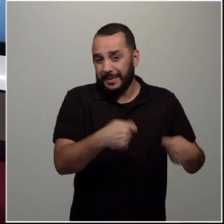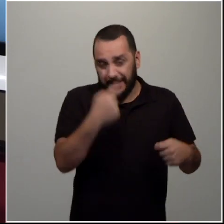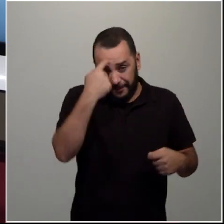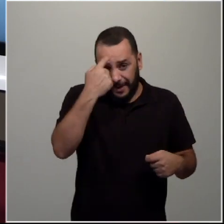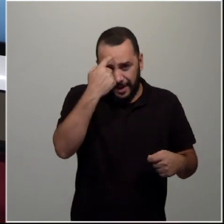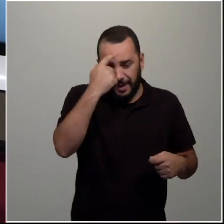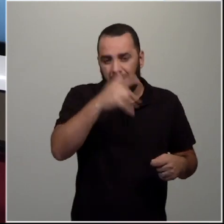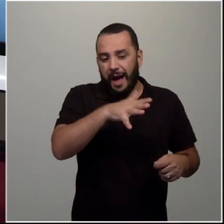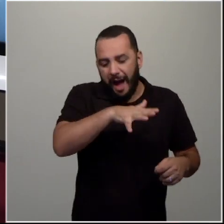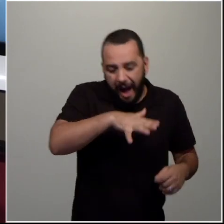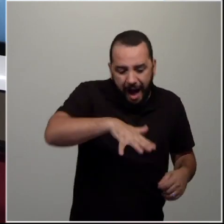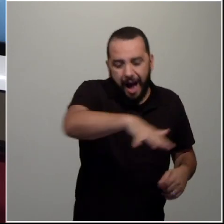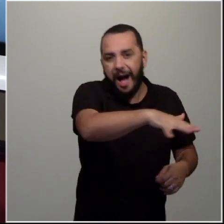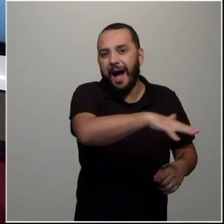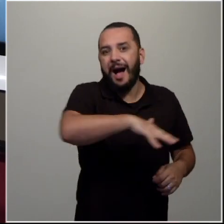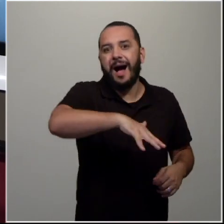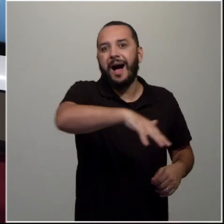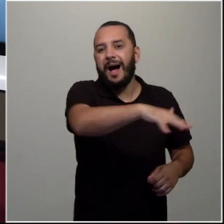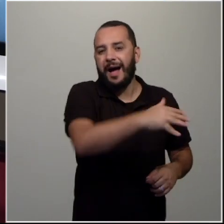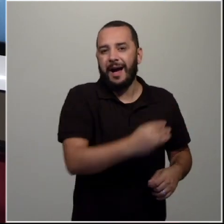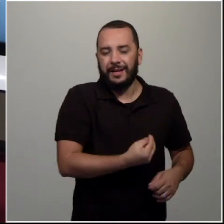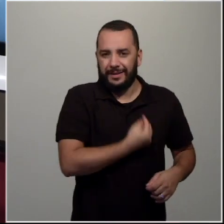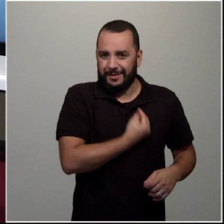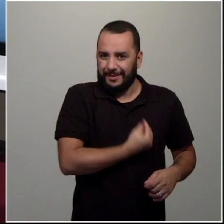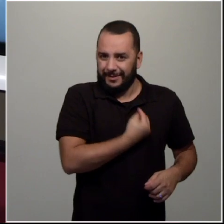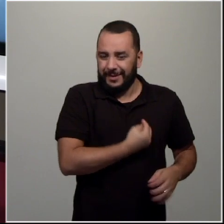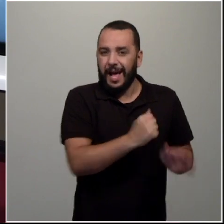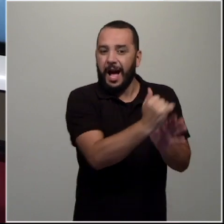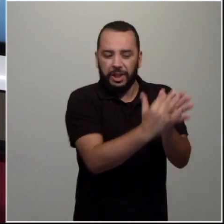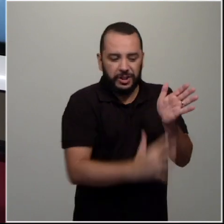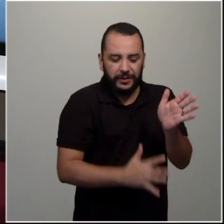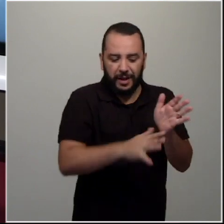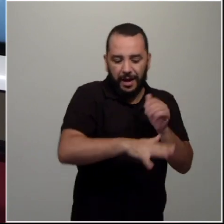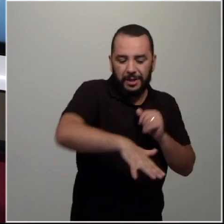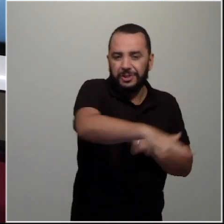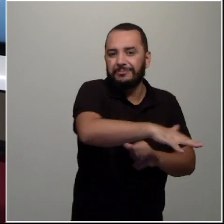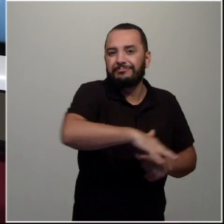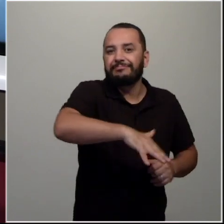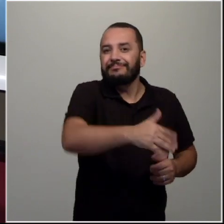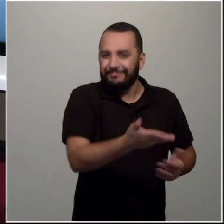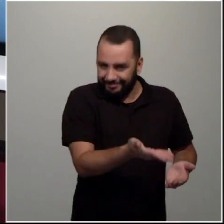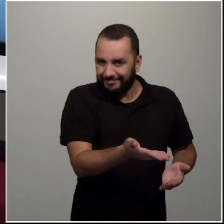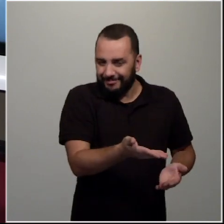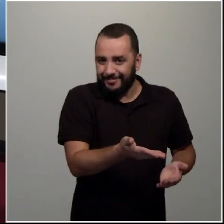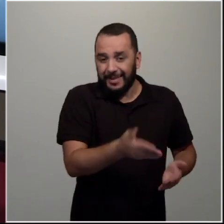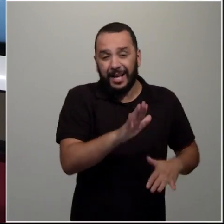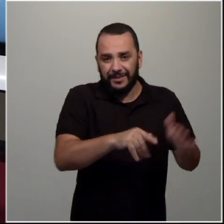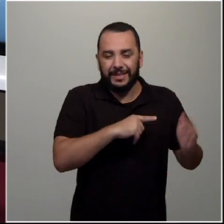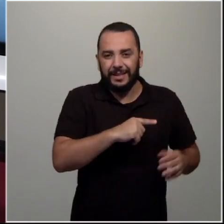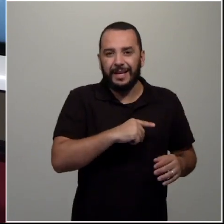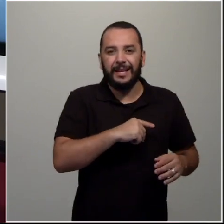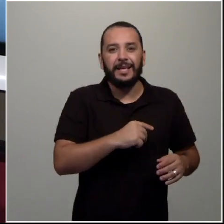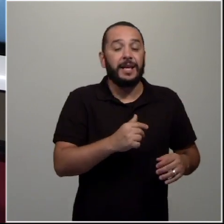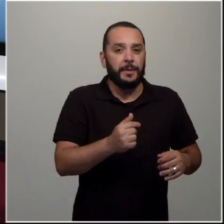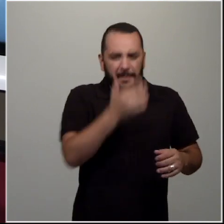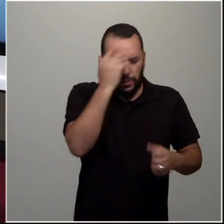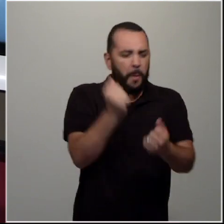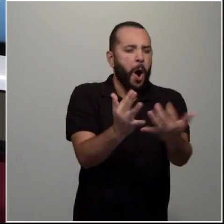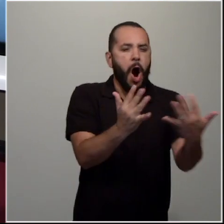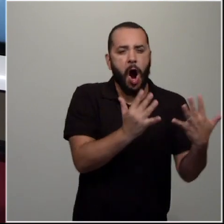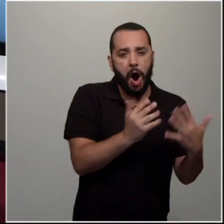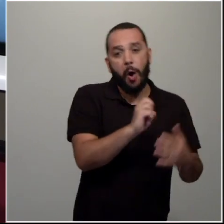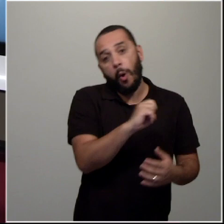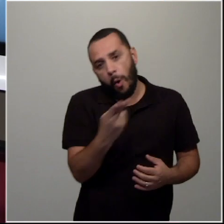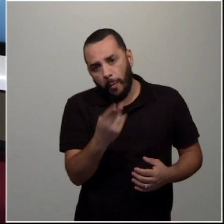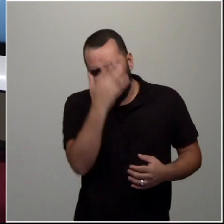que é que o que a atividade está sendo executada então pode ter muitos alunos podem ter poucos alunos e isso